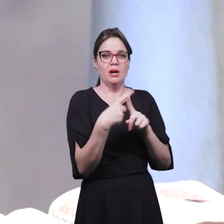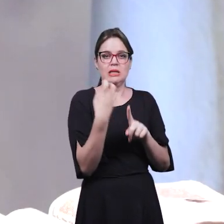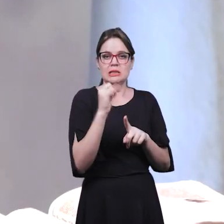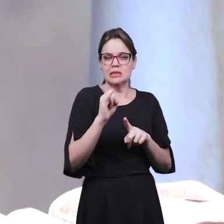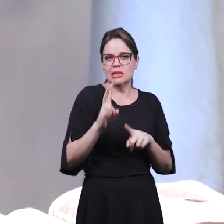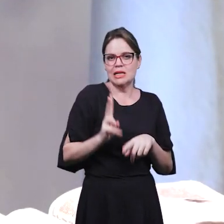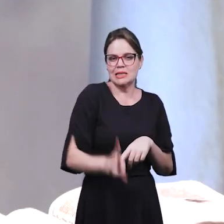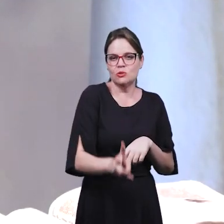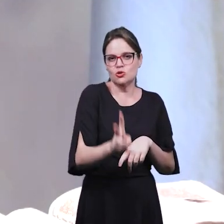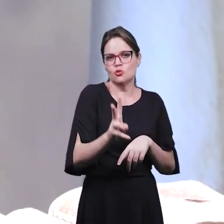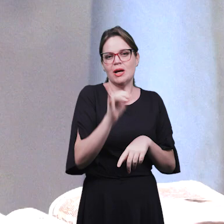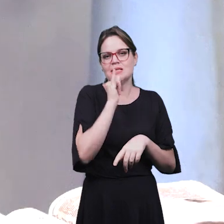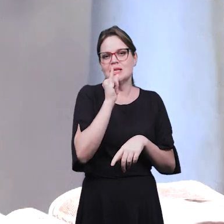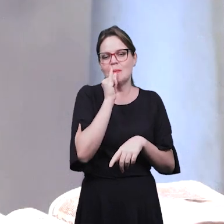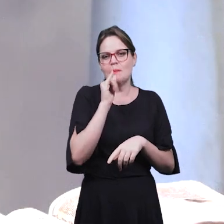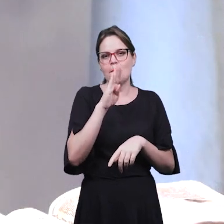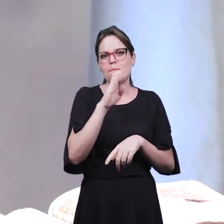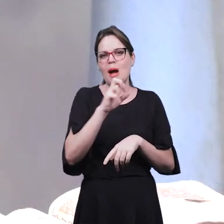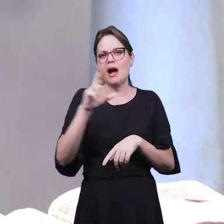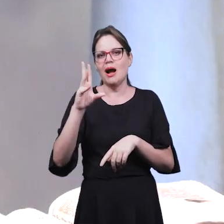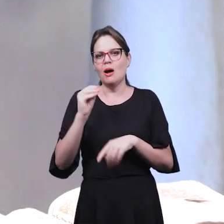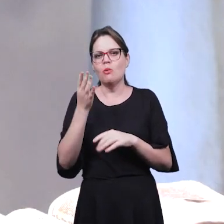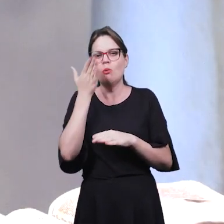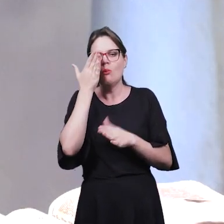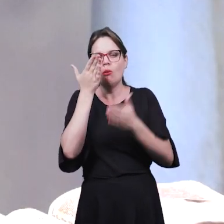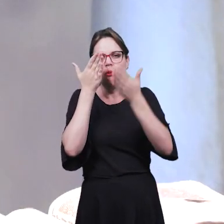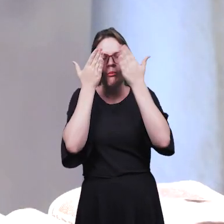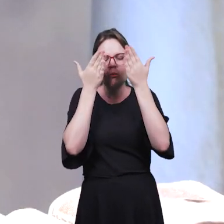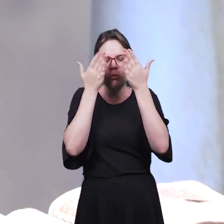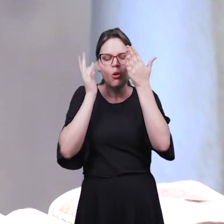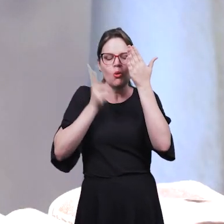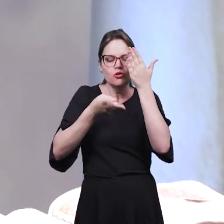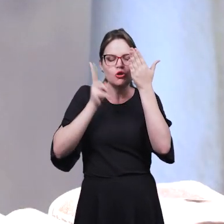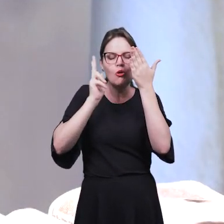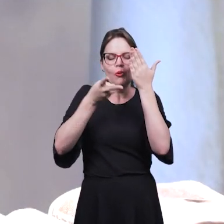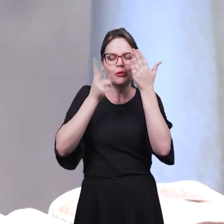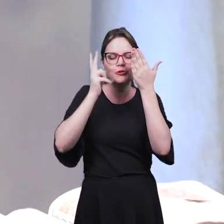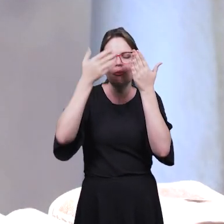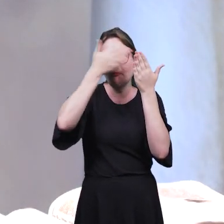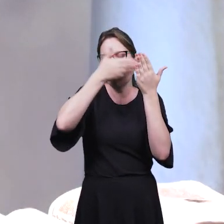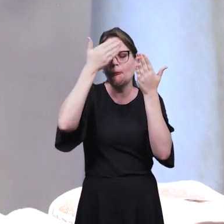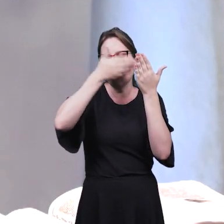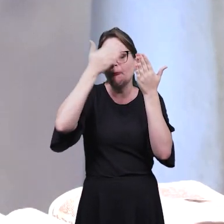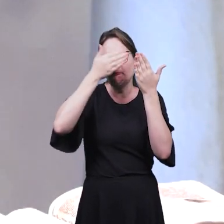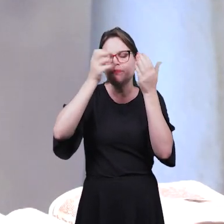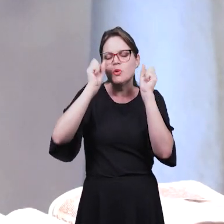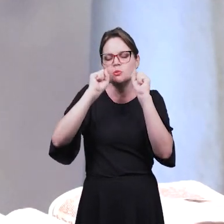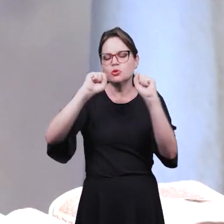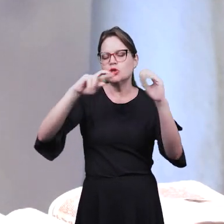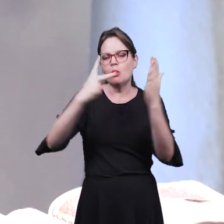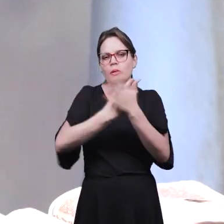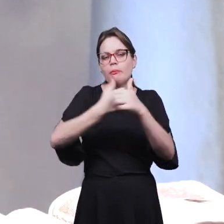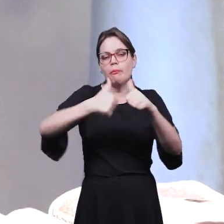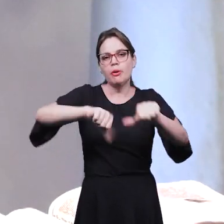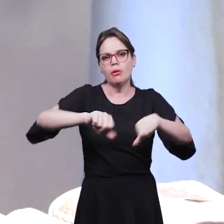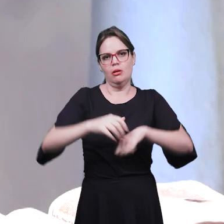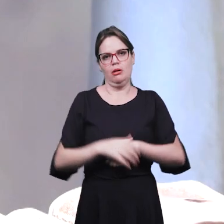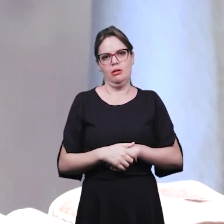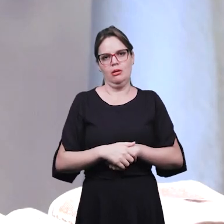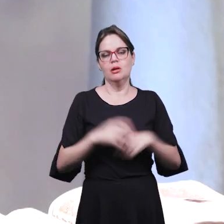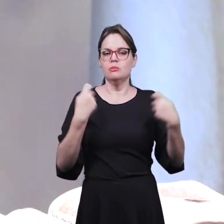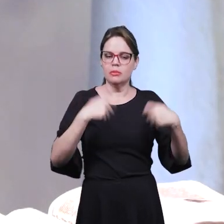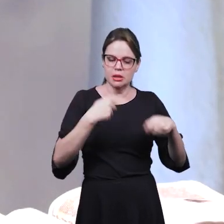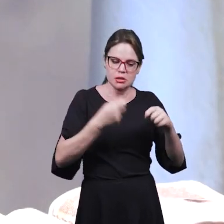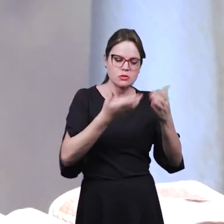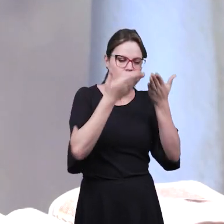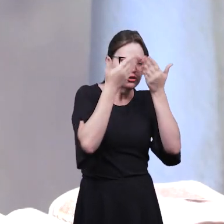né? Então, às vezes, a pessoa usada por Deus para operar na sua vida, você não pode ficar o resto da vida com aquela pessoa